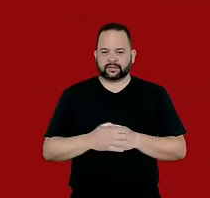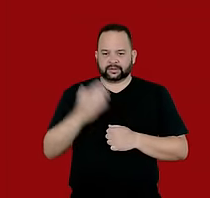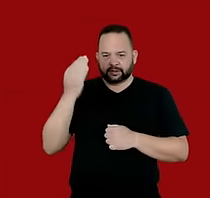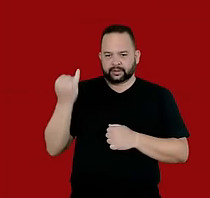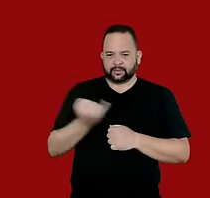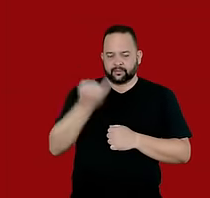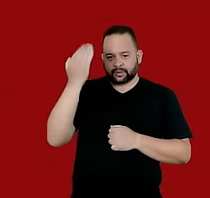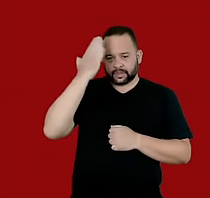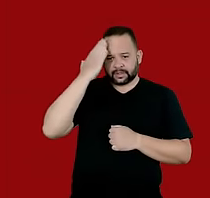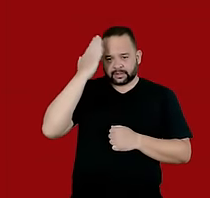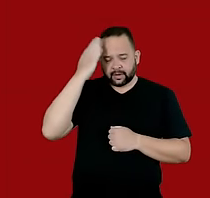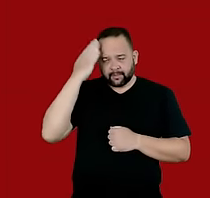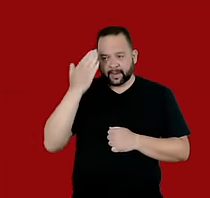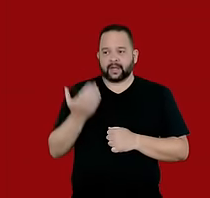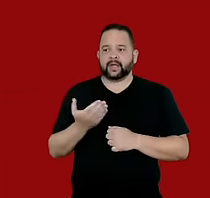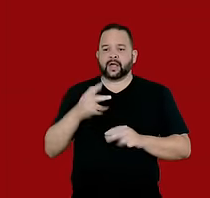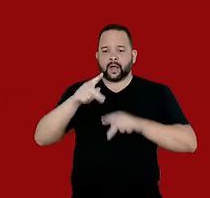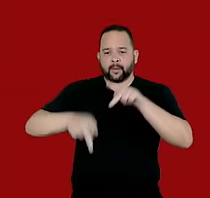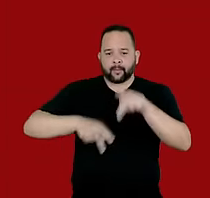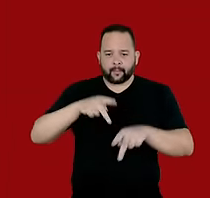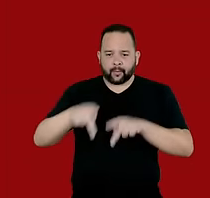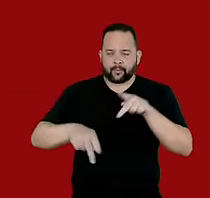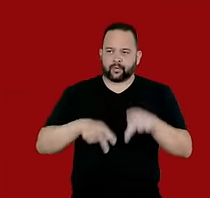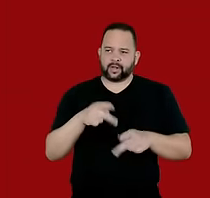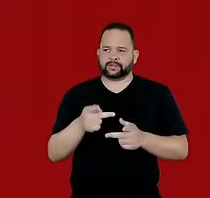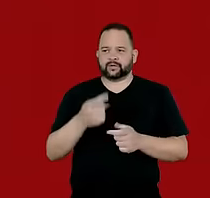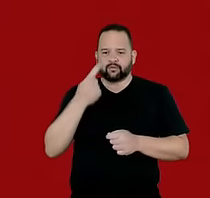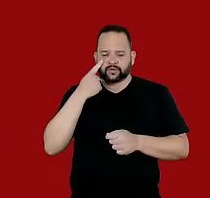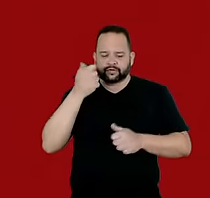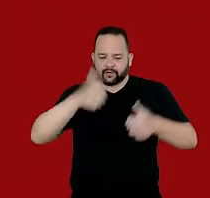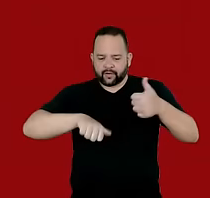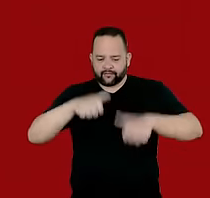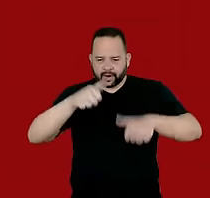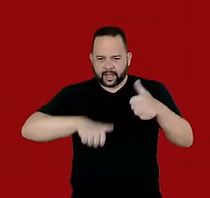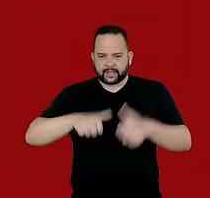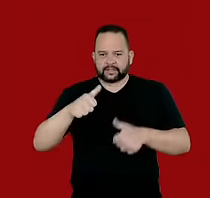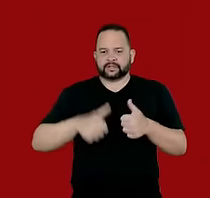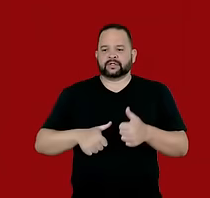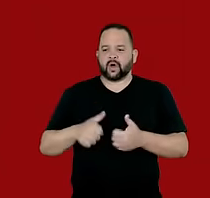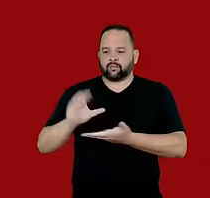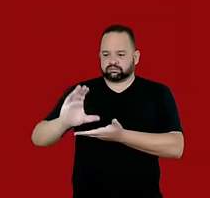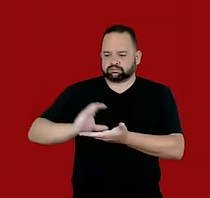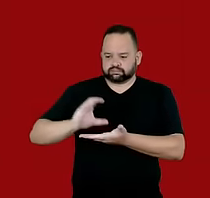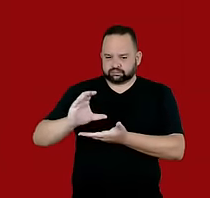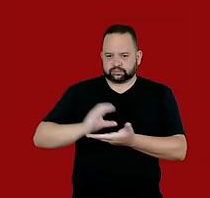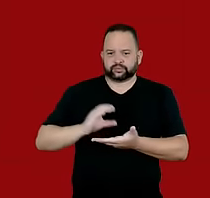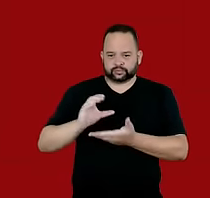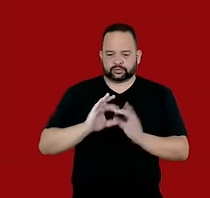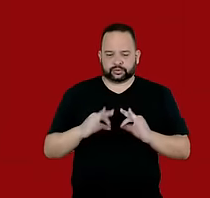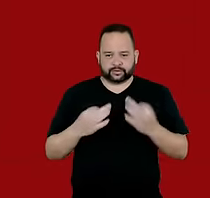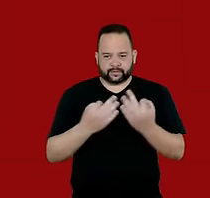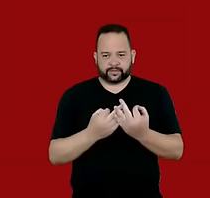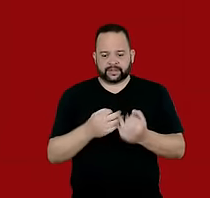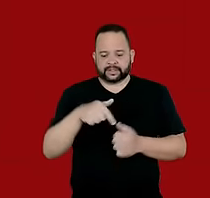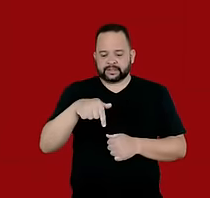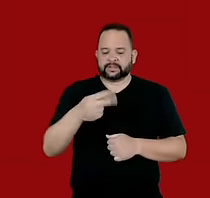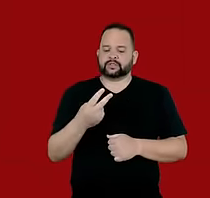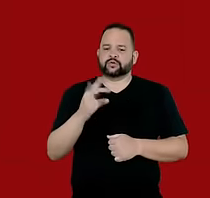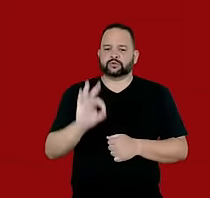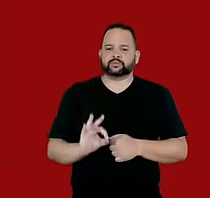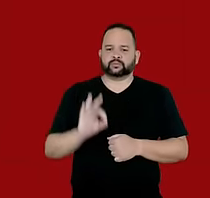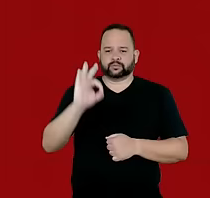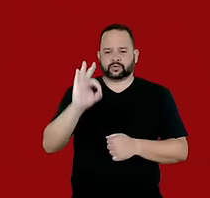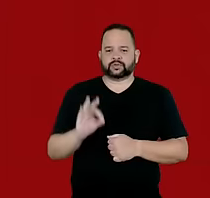quando você pensa eh olha o balanço das famílias 72 da riqueza é Imóveis e é curioso porque com um